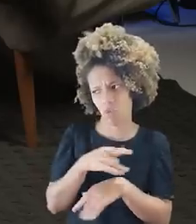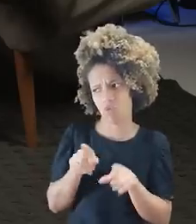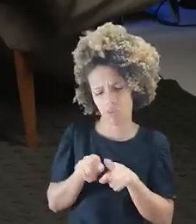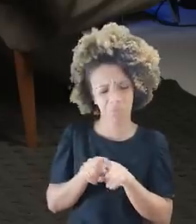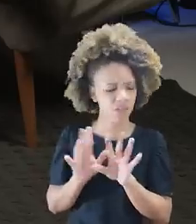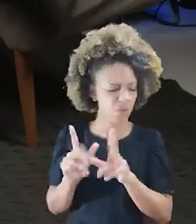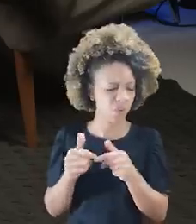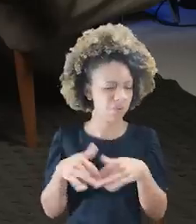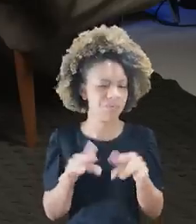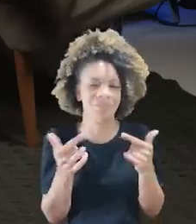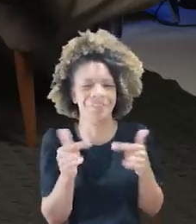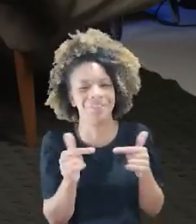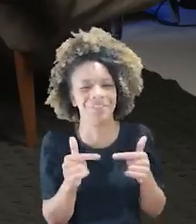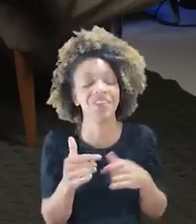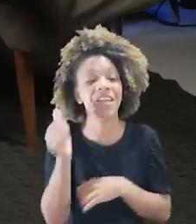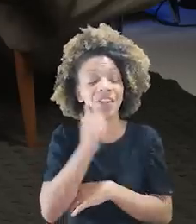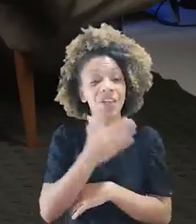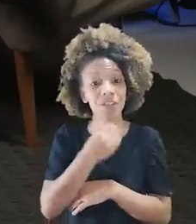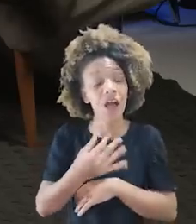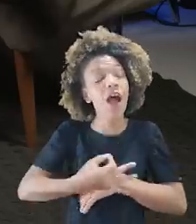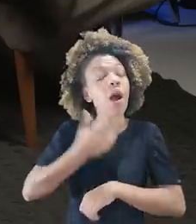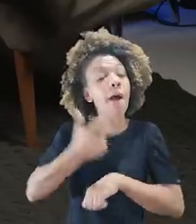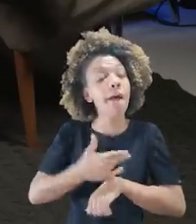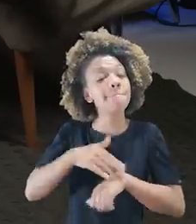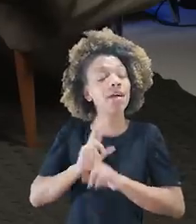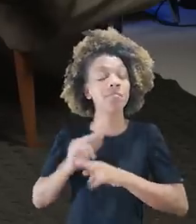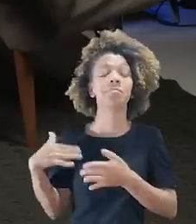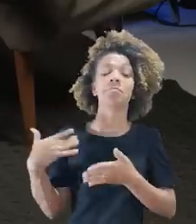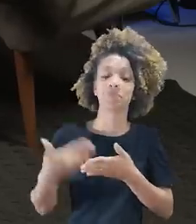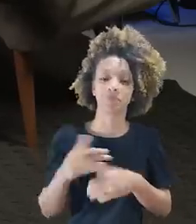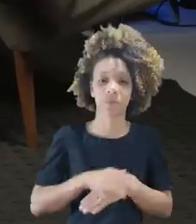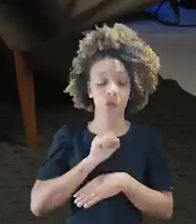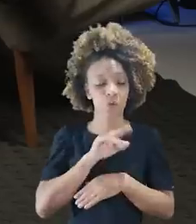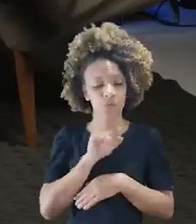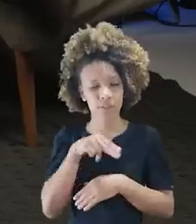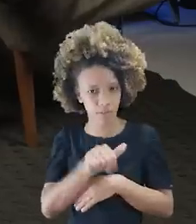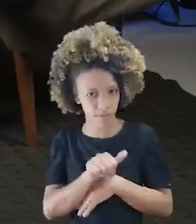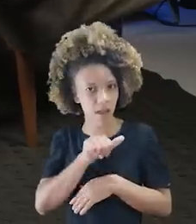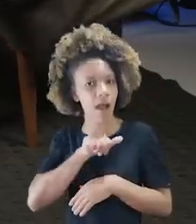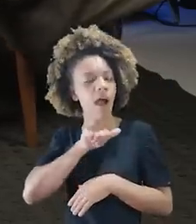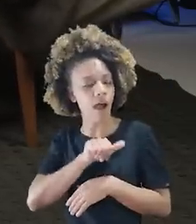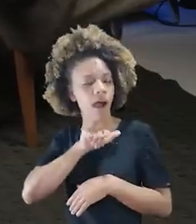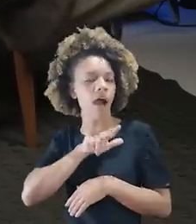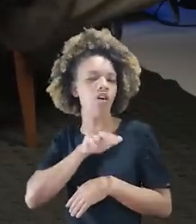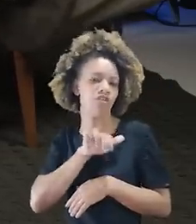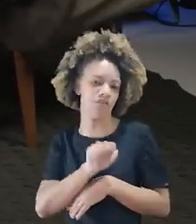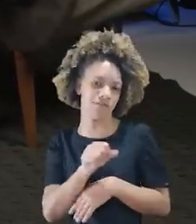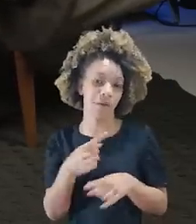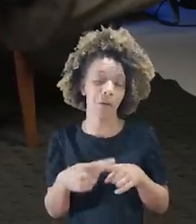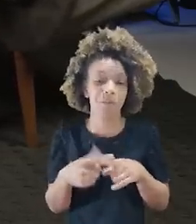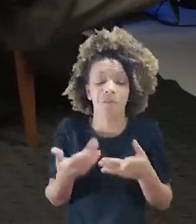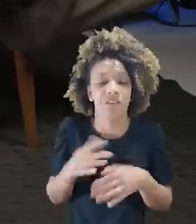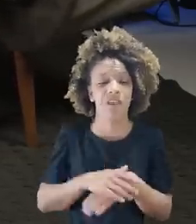dela e tudo senhoras e senhores achismo mais esperado de todos os tempos eu tô com a Suzana Alves a é que assim cara